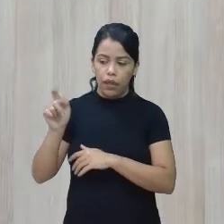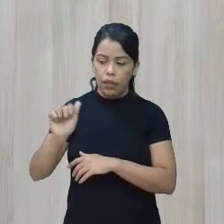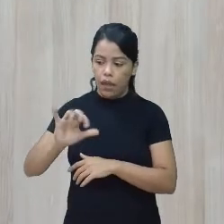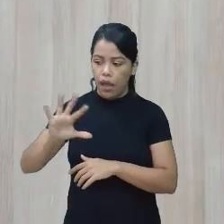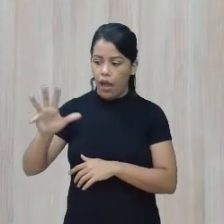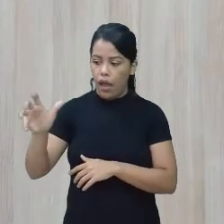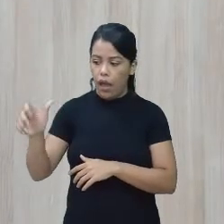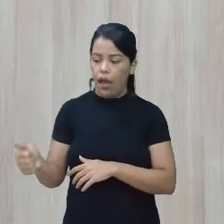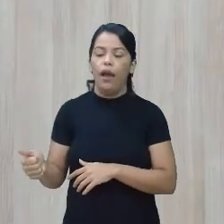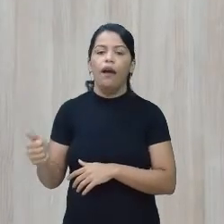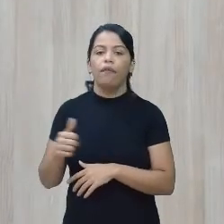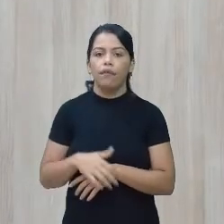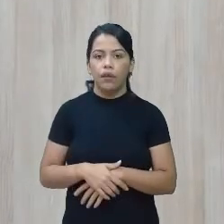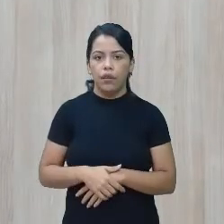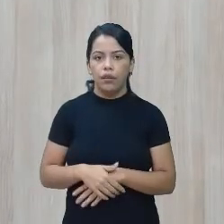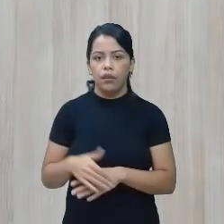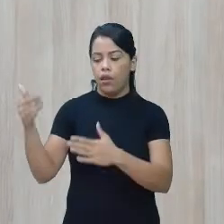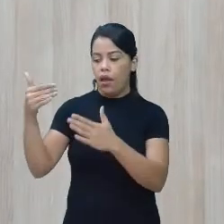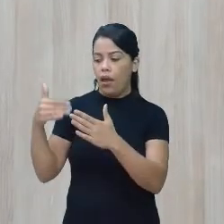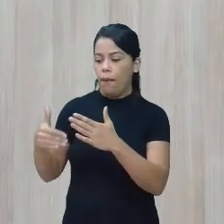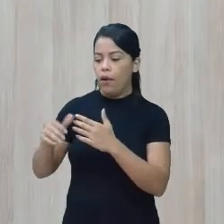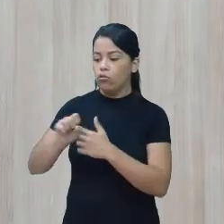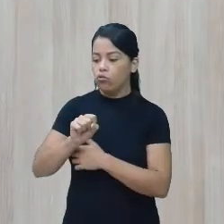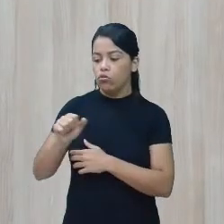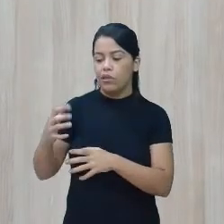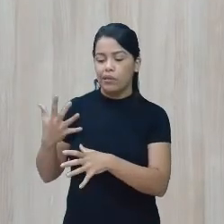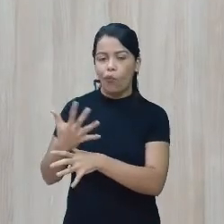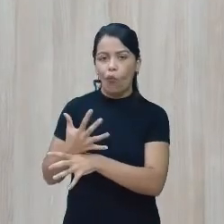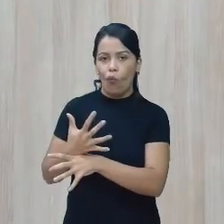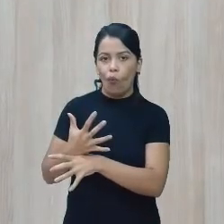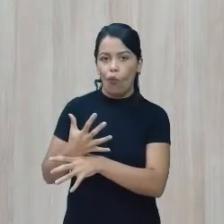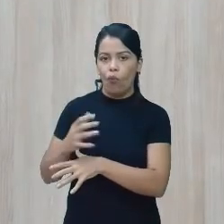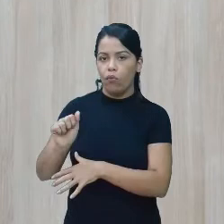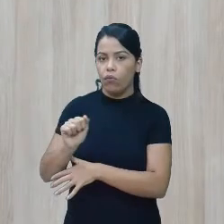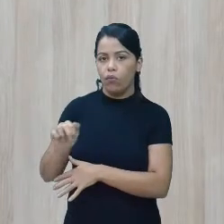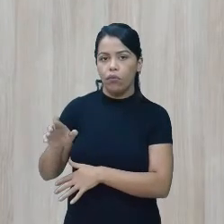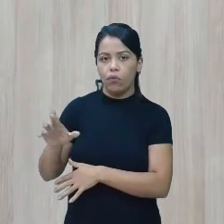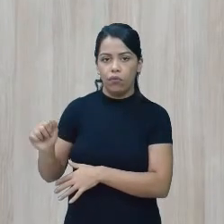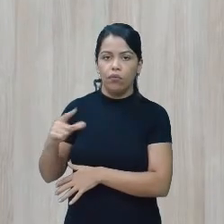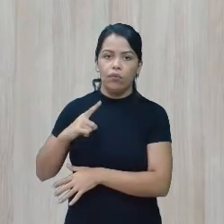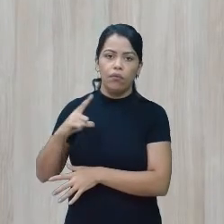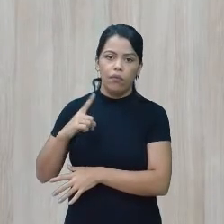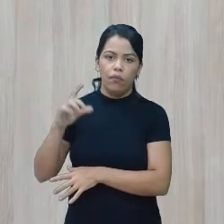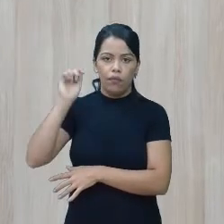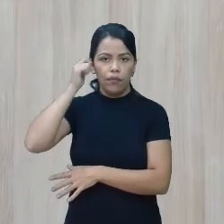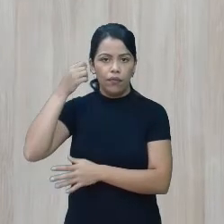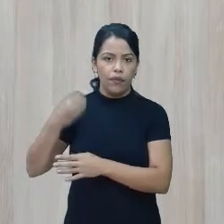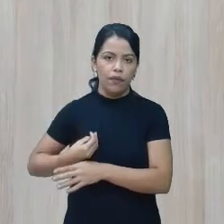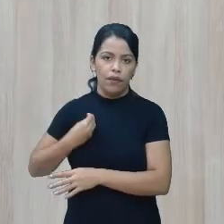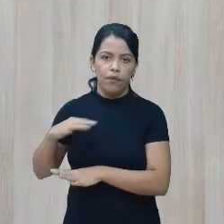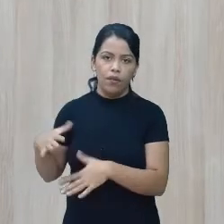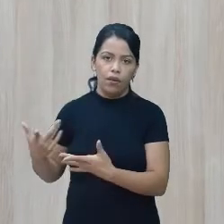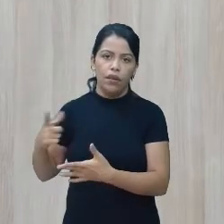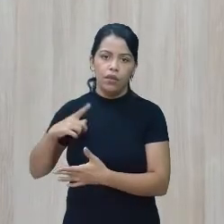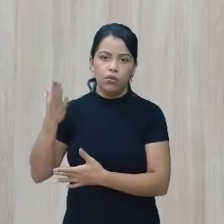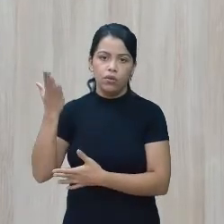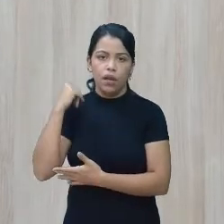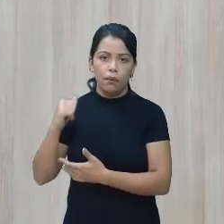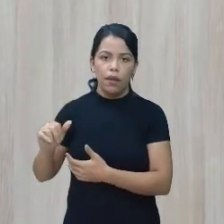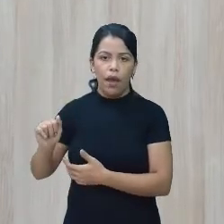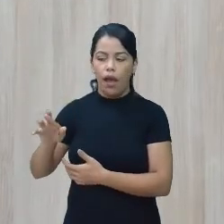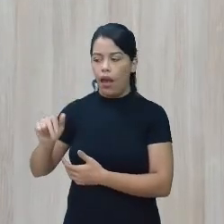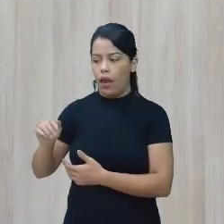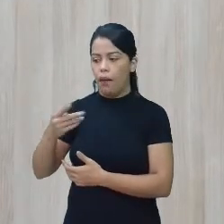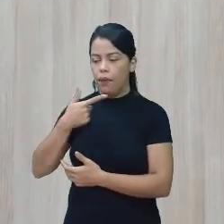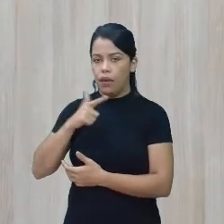geografia, ou seja, abaixo do Saara. Enfim, existe uma dinâmica, né, que acabou enviando para os portos